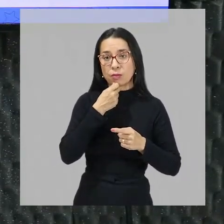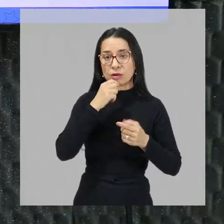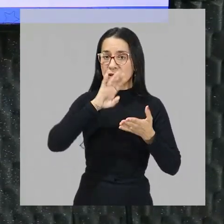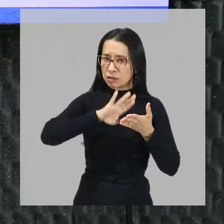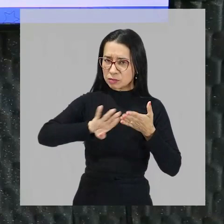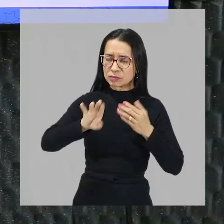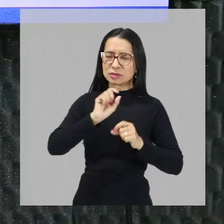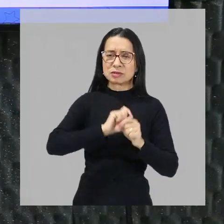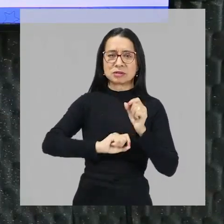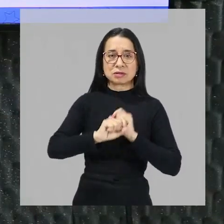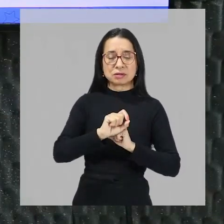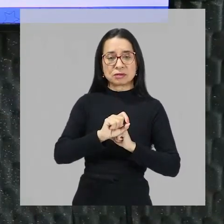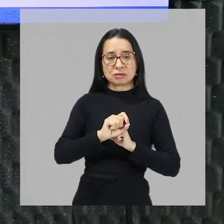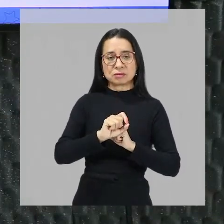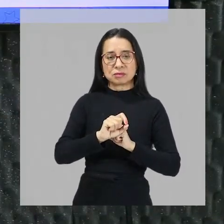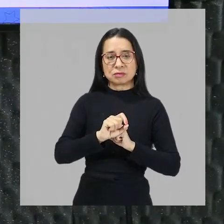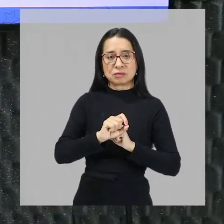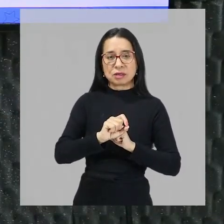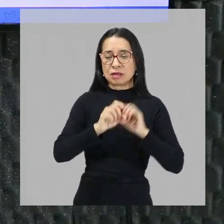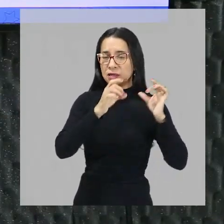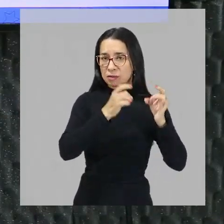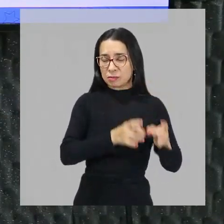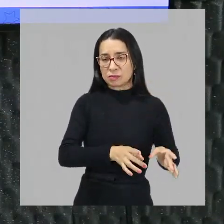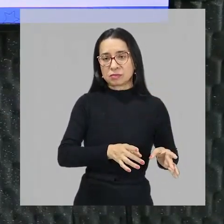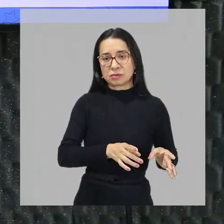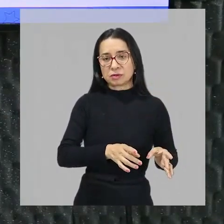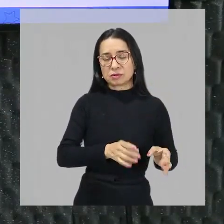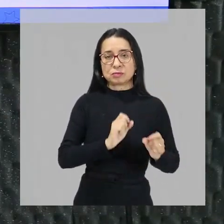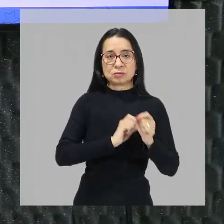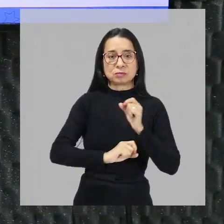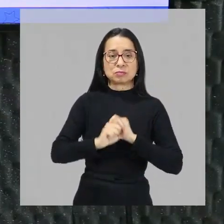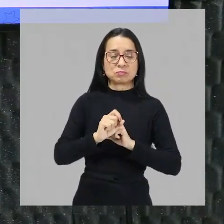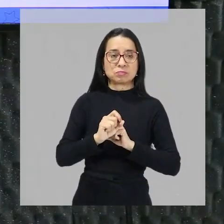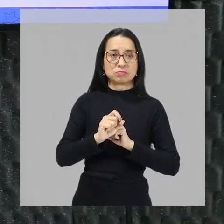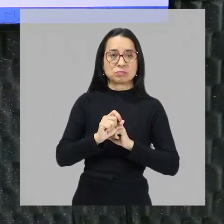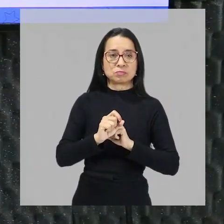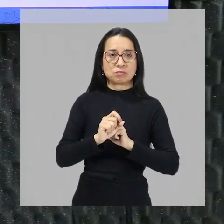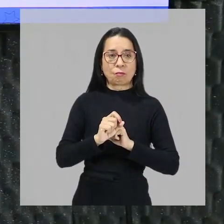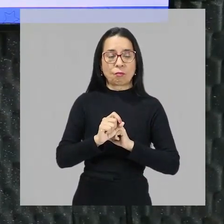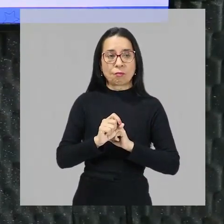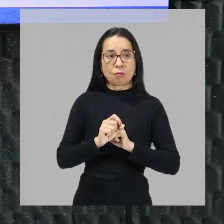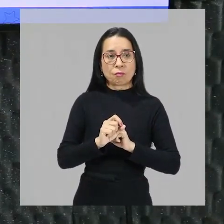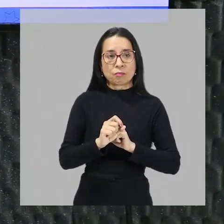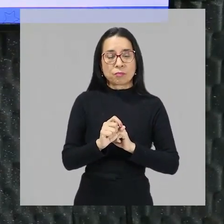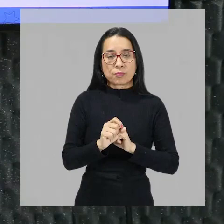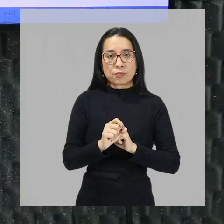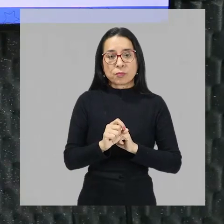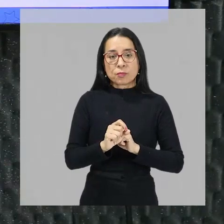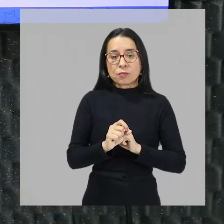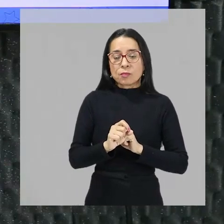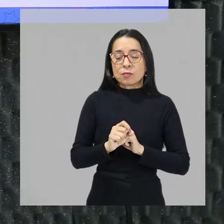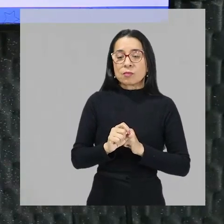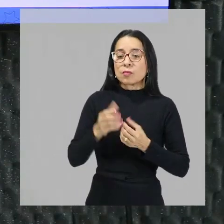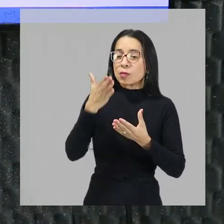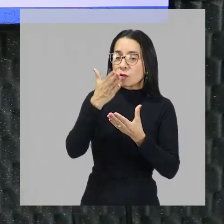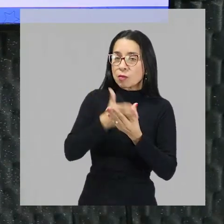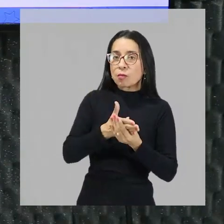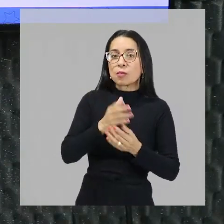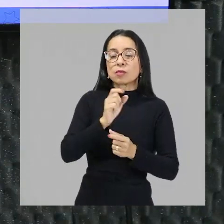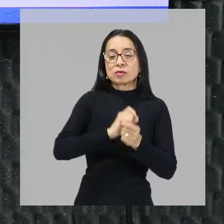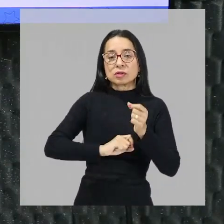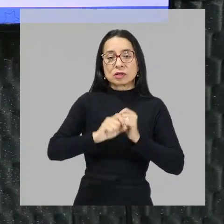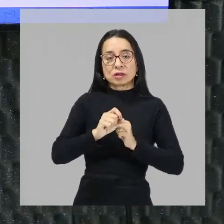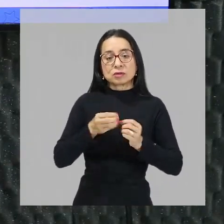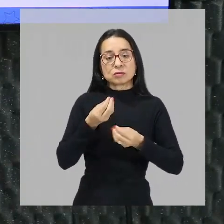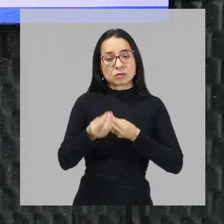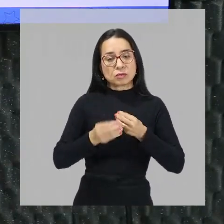as pressões das ruas foram importantes, mesmo ele renunciando, o processo de impeachment, como já havia